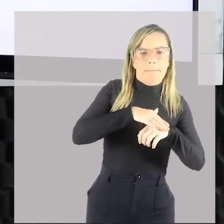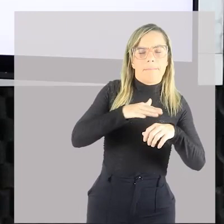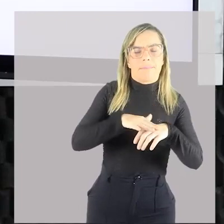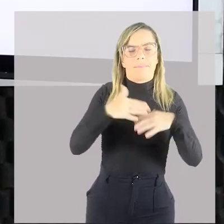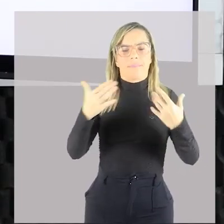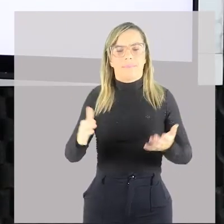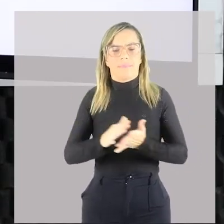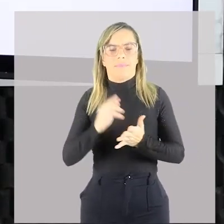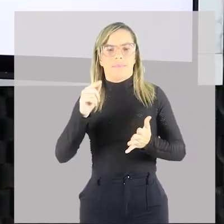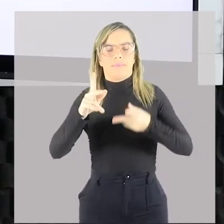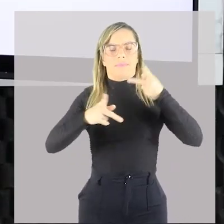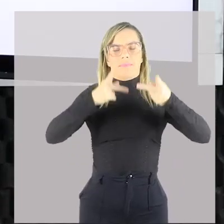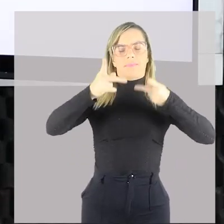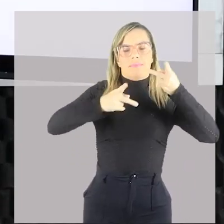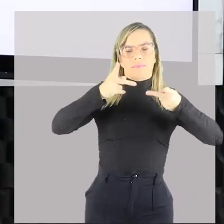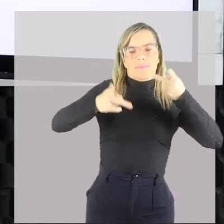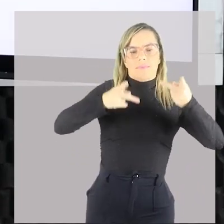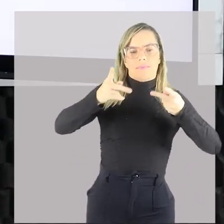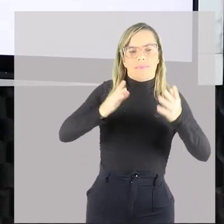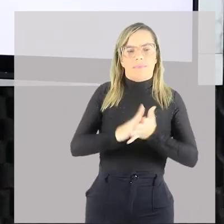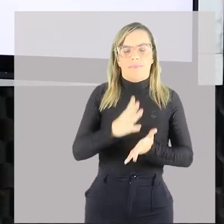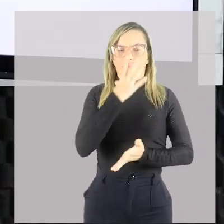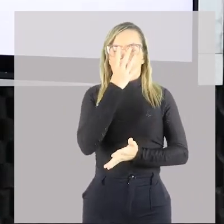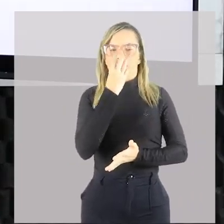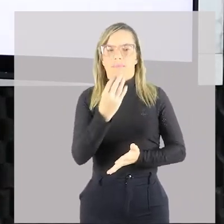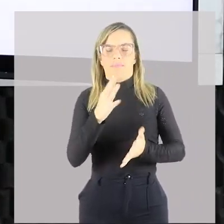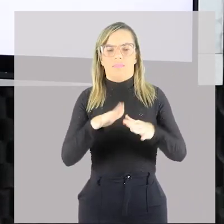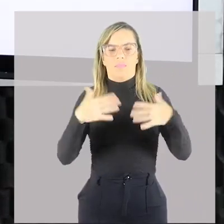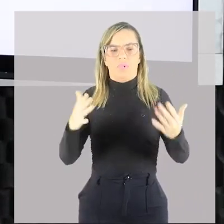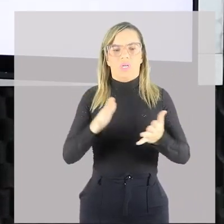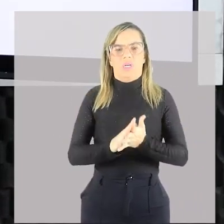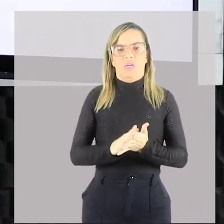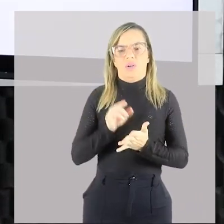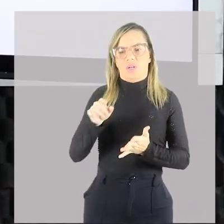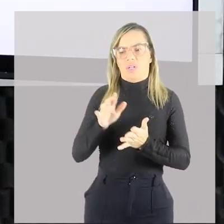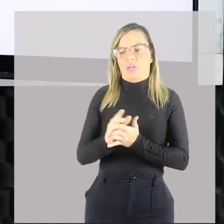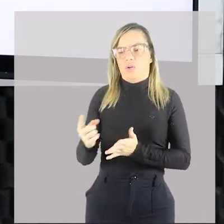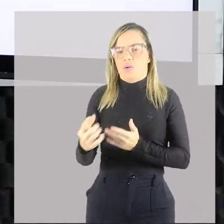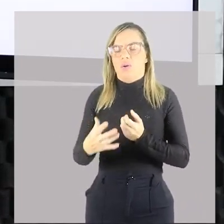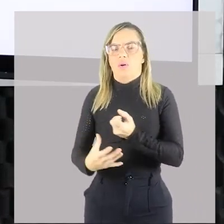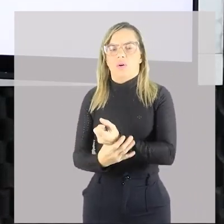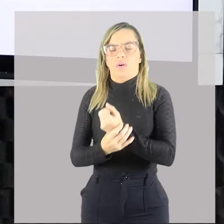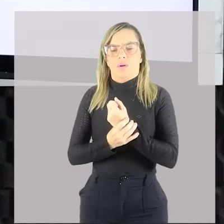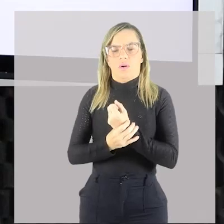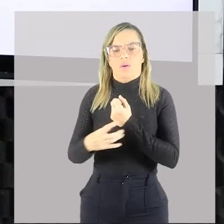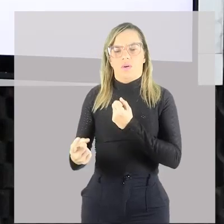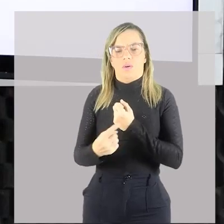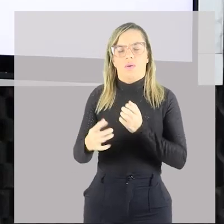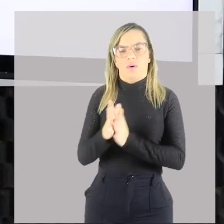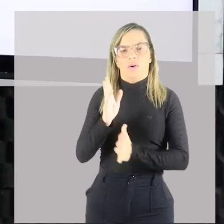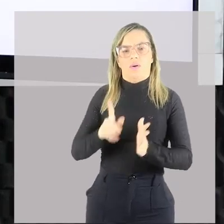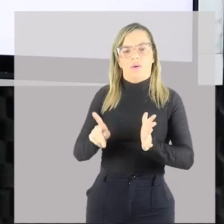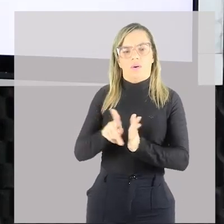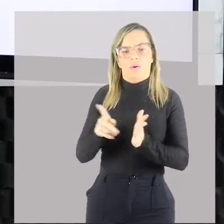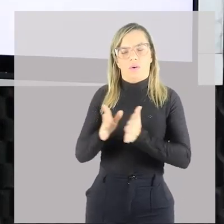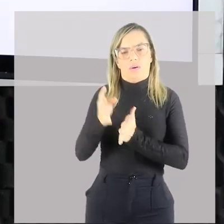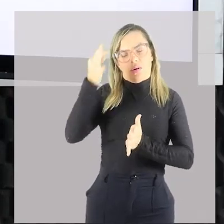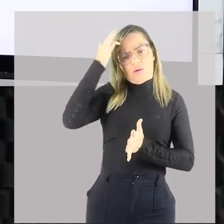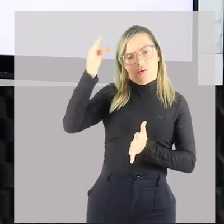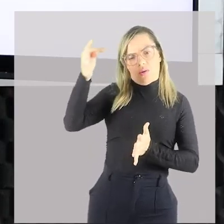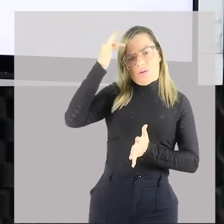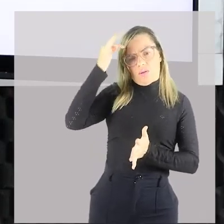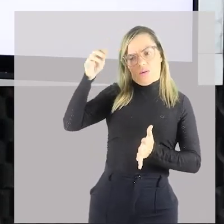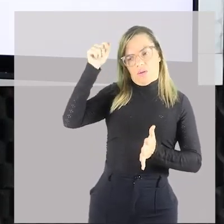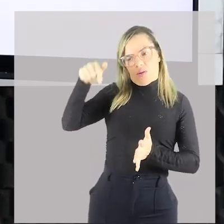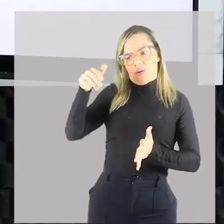pormenores ali, dizendo que talvez Hobbes não creia no absolutismo em si, que ele não é um absolutista, mas ele é teórico que serve